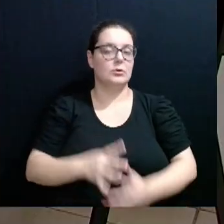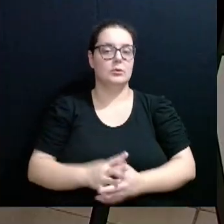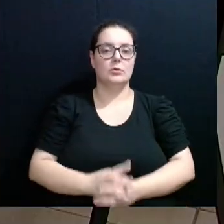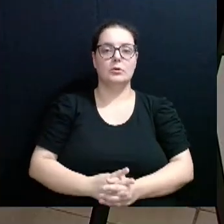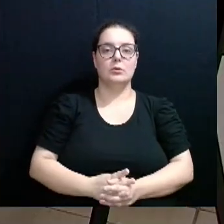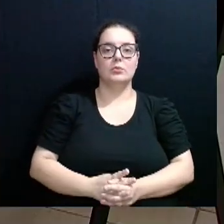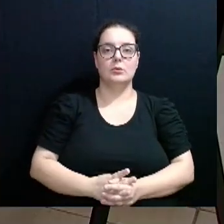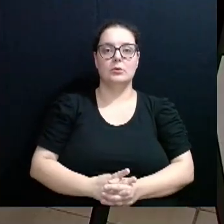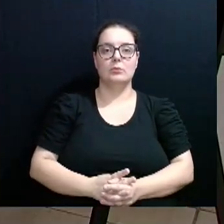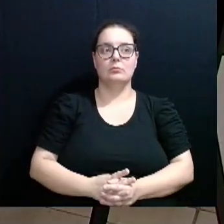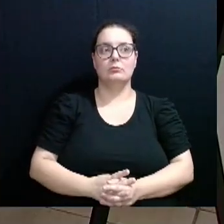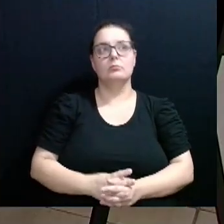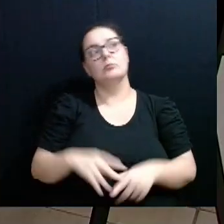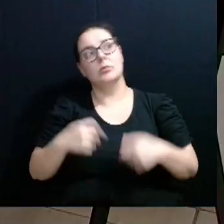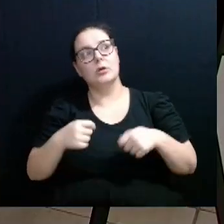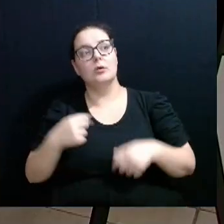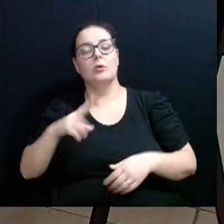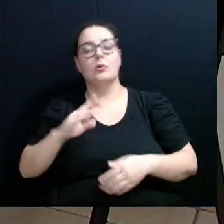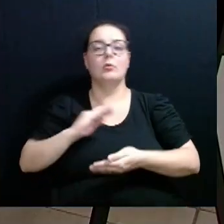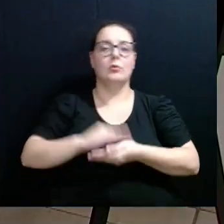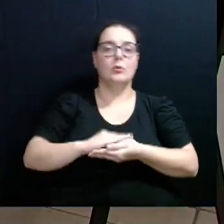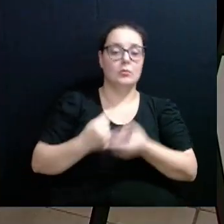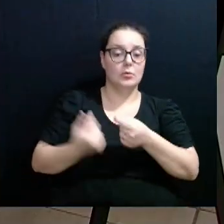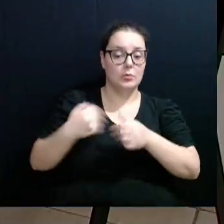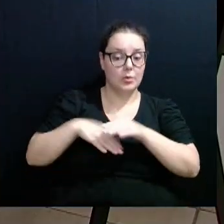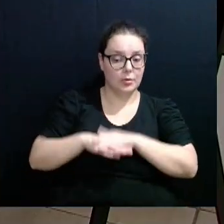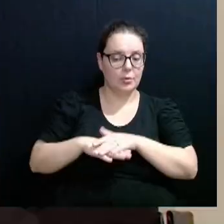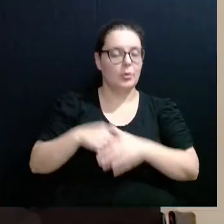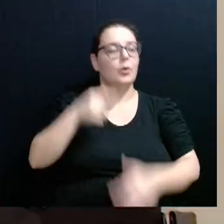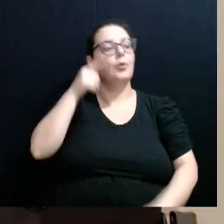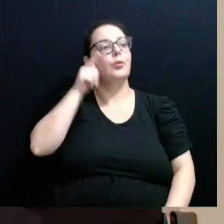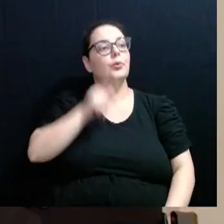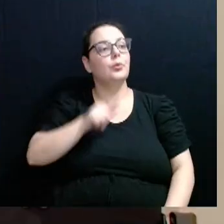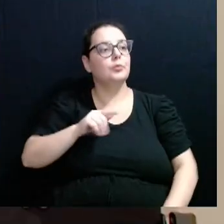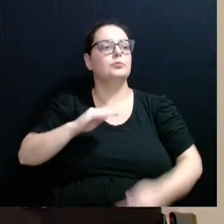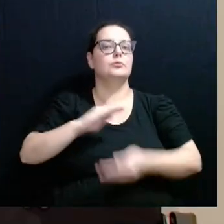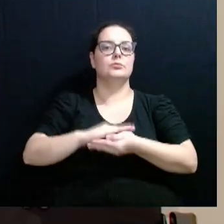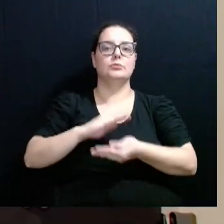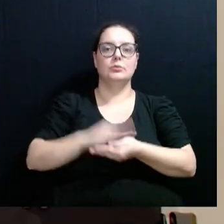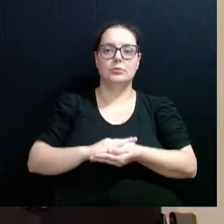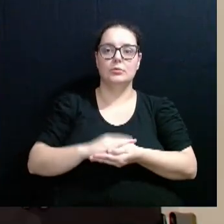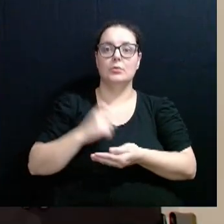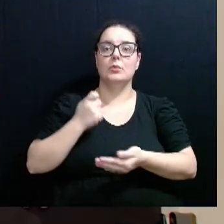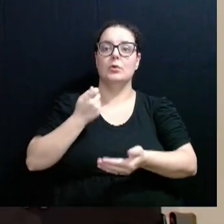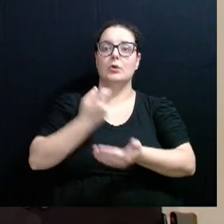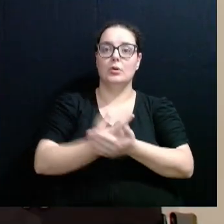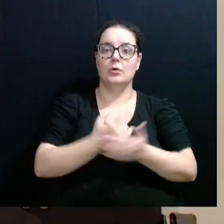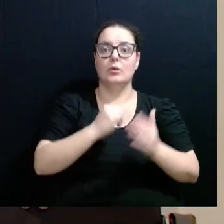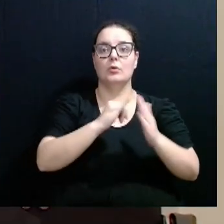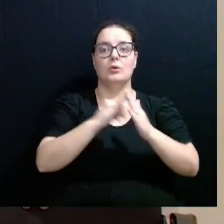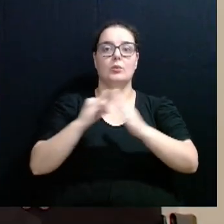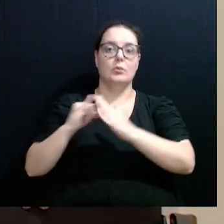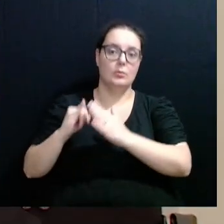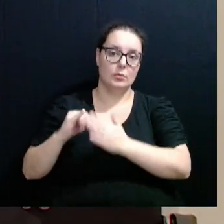tem fundos, ou a gente precisa conseguir fundos para comprar imóveis no centro, para que tenha